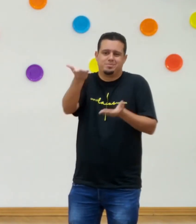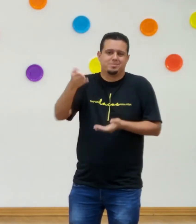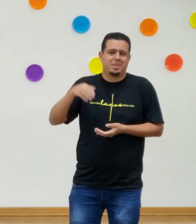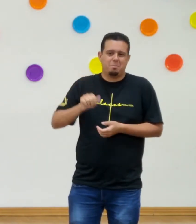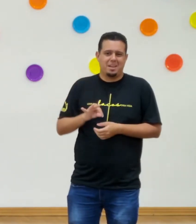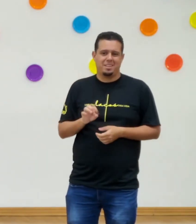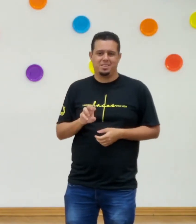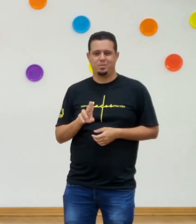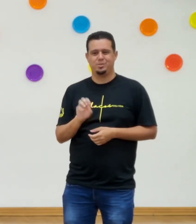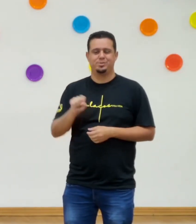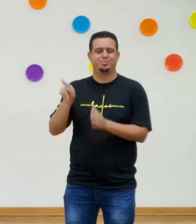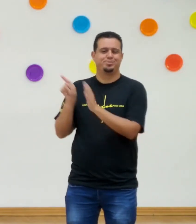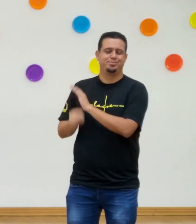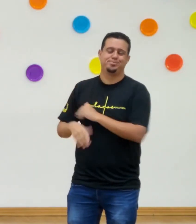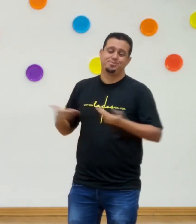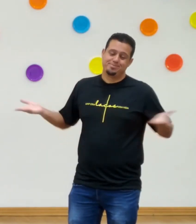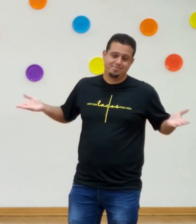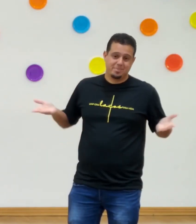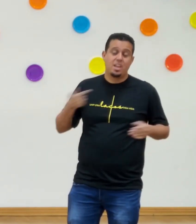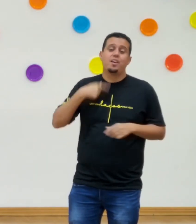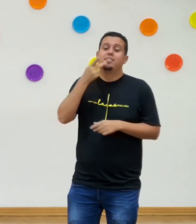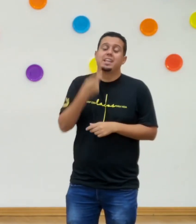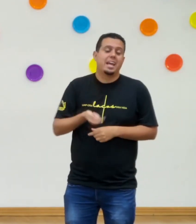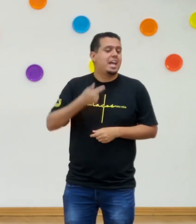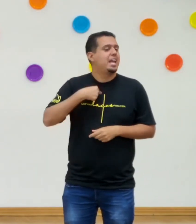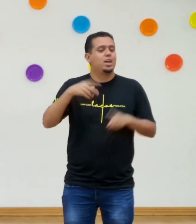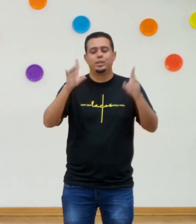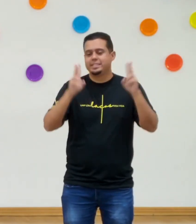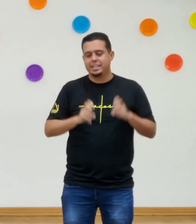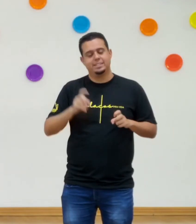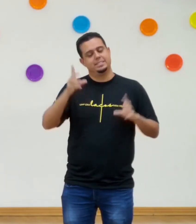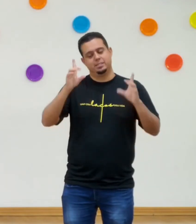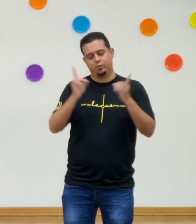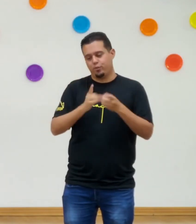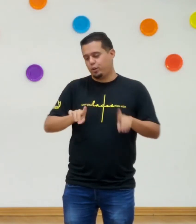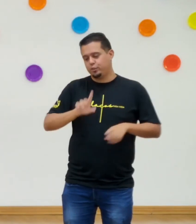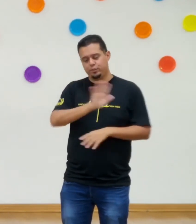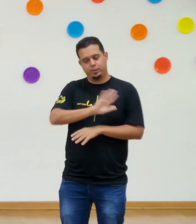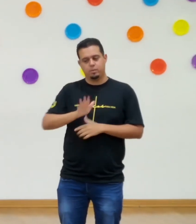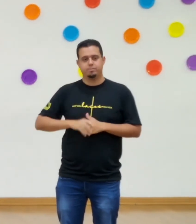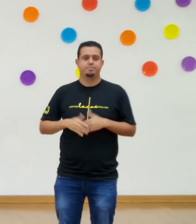conversa lá. Mateus. Eu falei, não vou tratar.